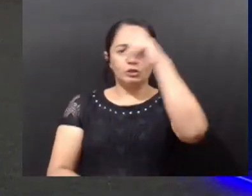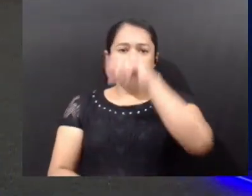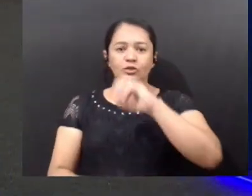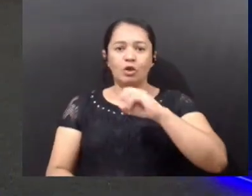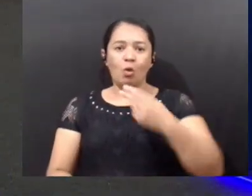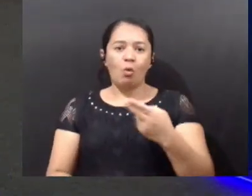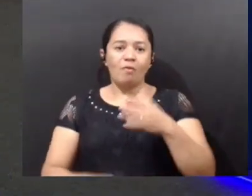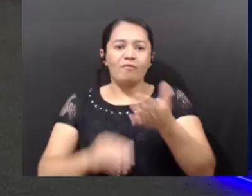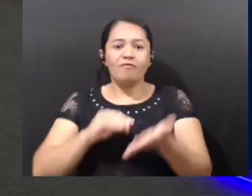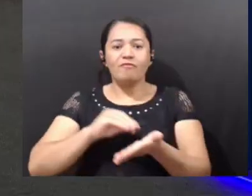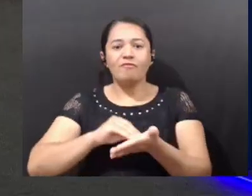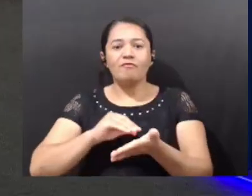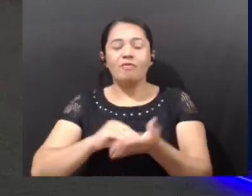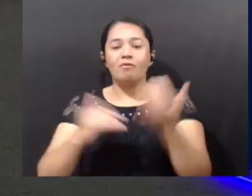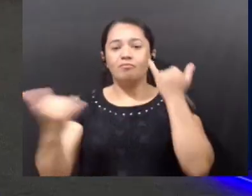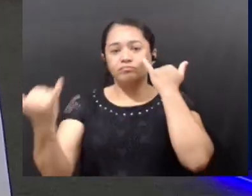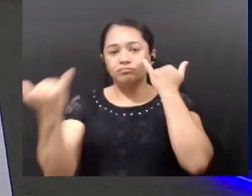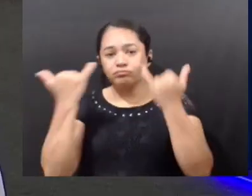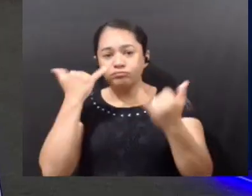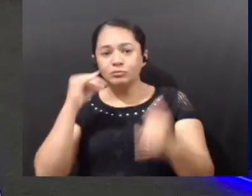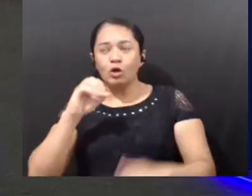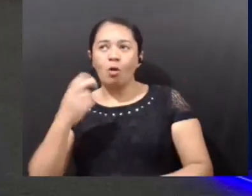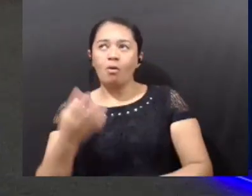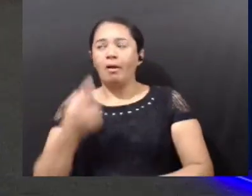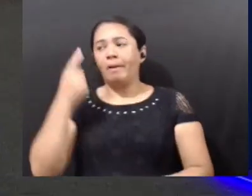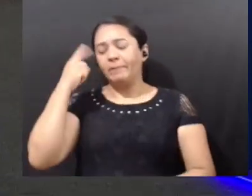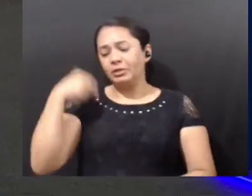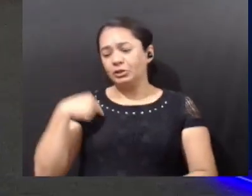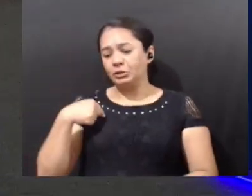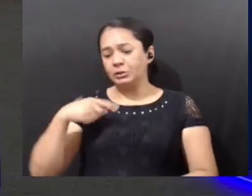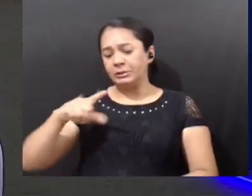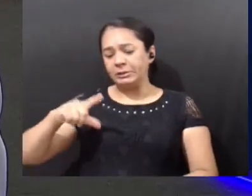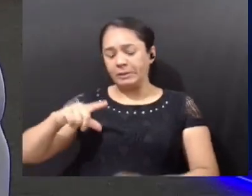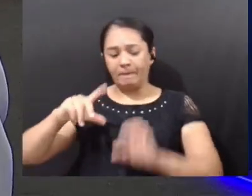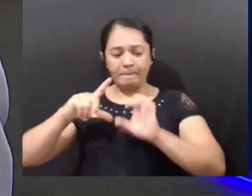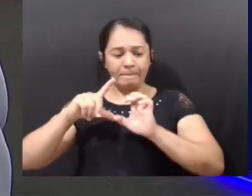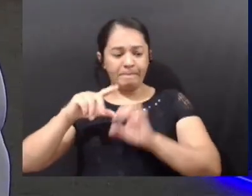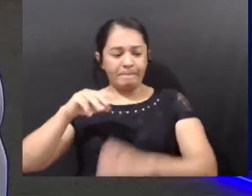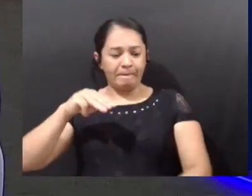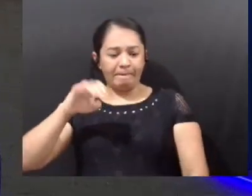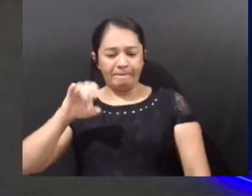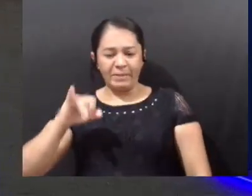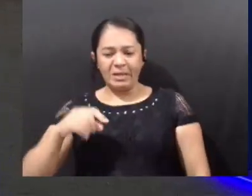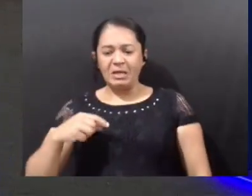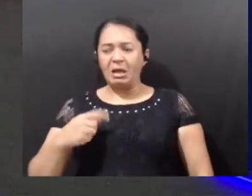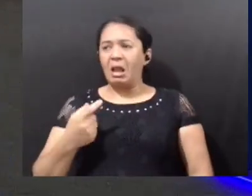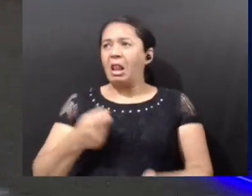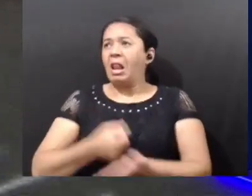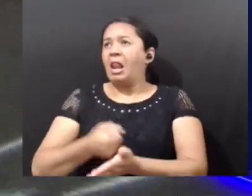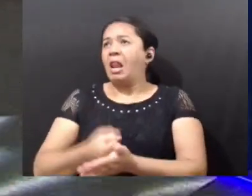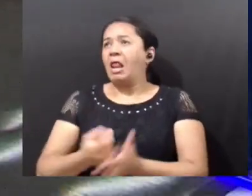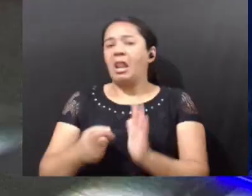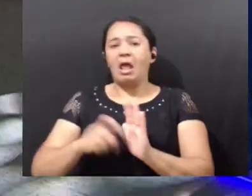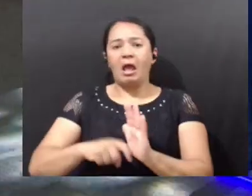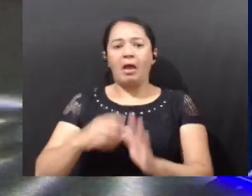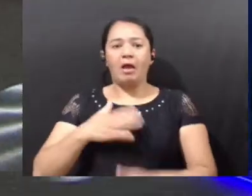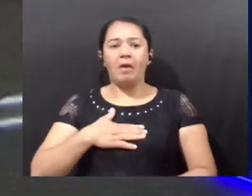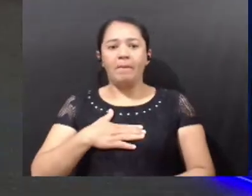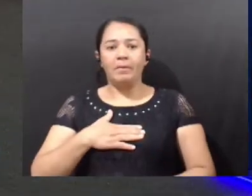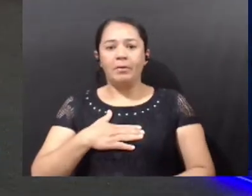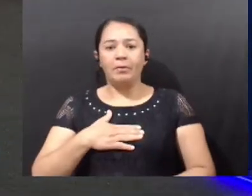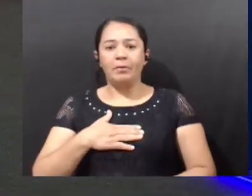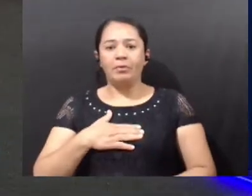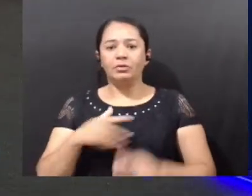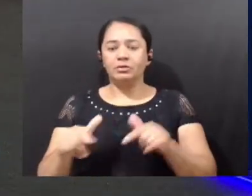informação ou acha que, olha, ter um MEI só vai me onerar, só vai onerar o meu negócio. Qual que é a importância da